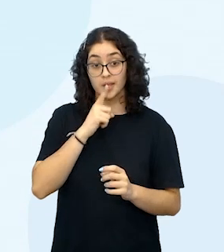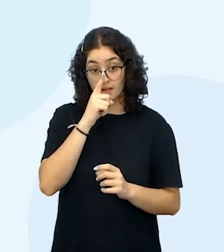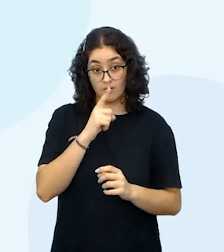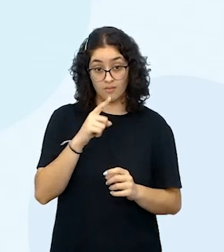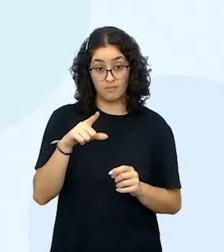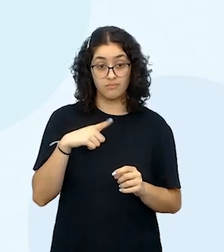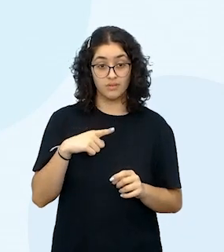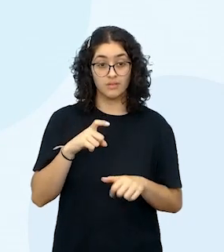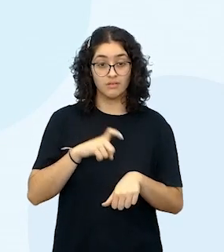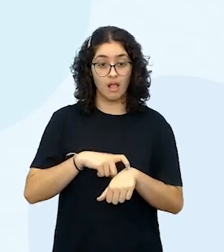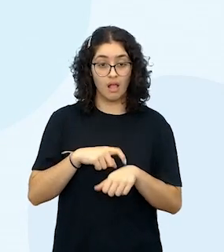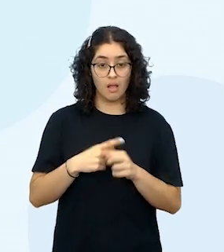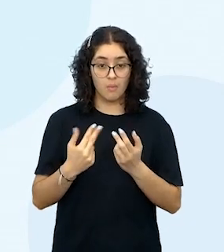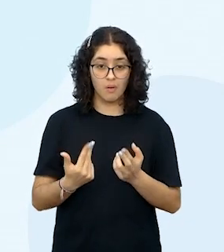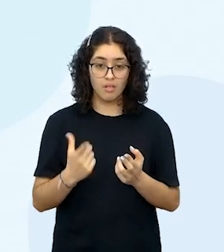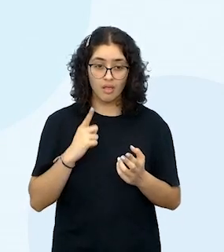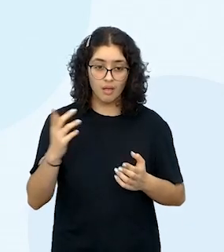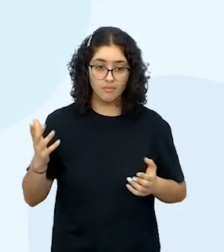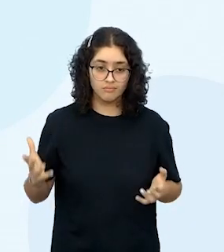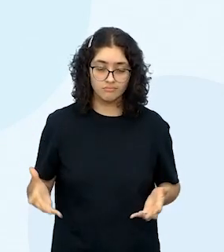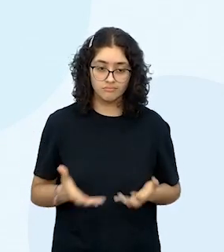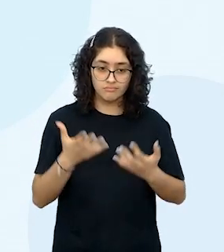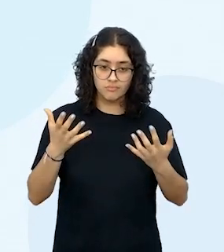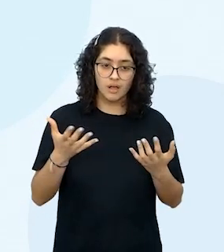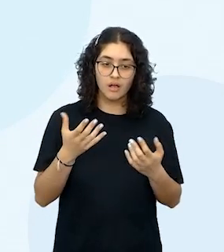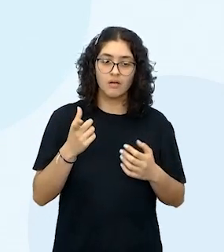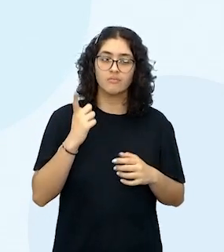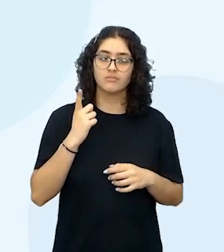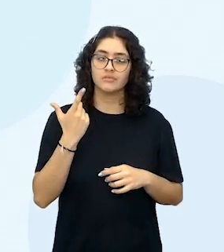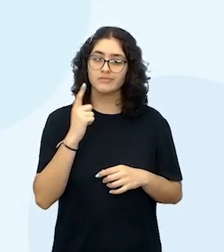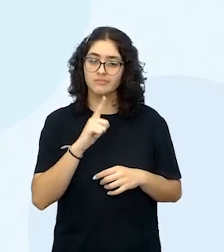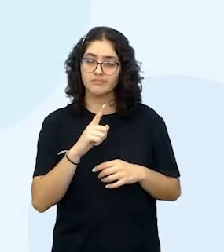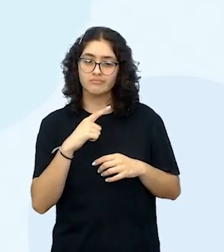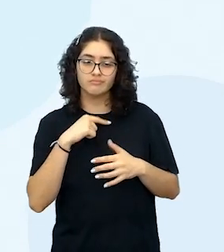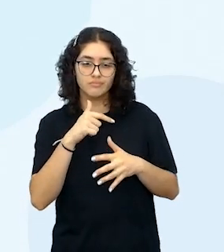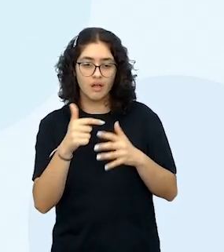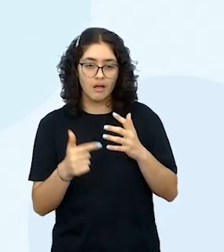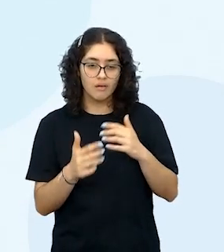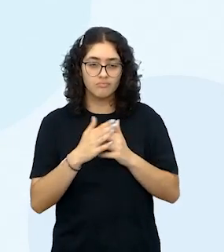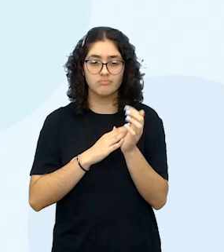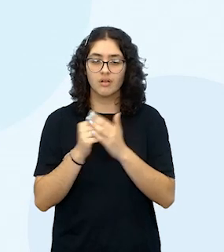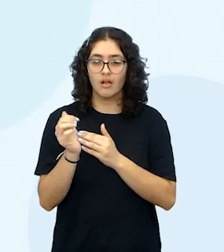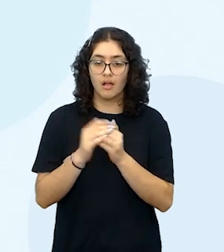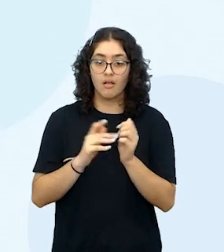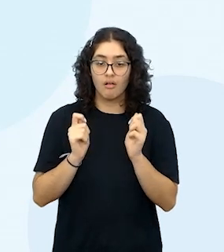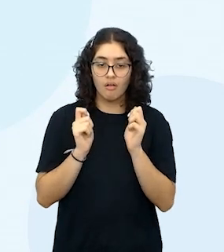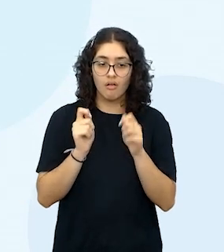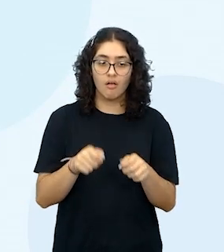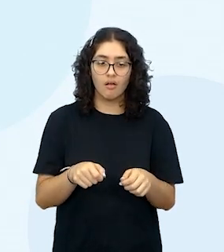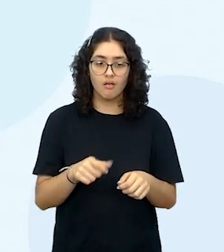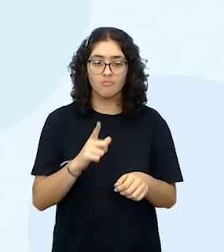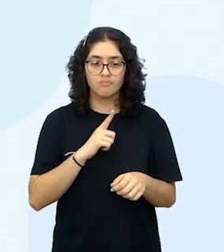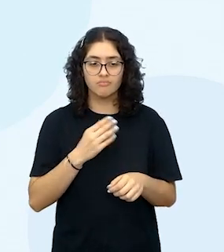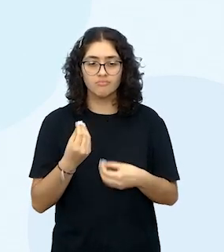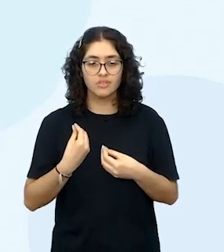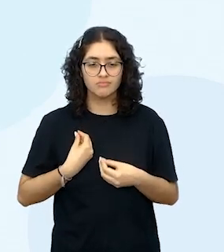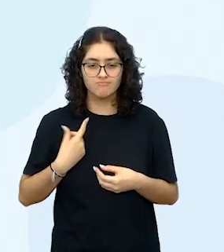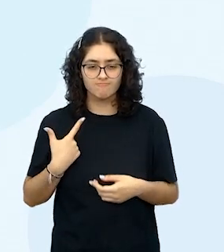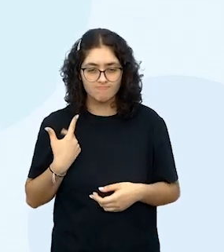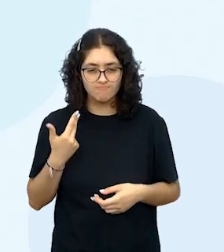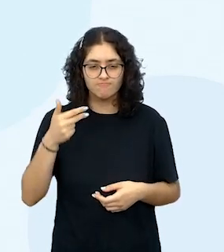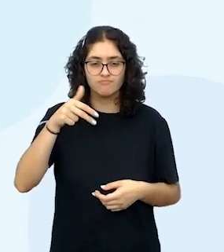mesmo tempo que promove uma série de competências e habilidades, permite contribuir de forma proativa para a